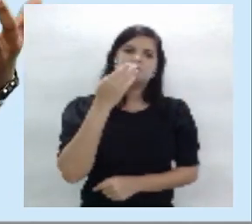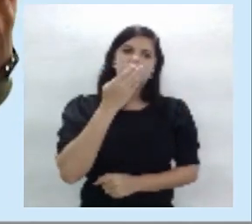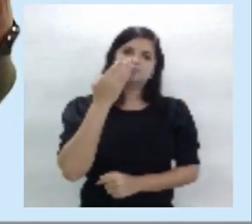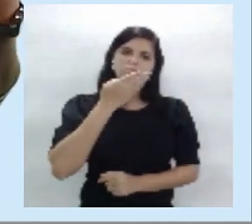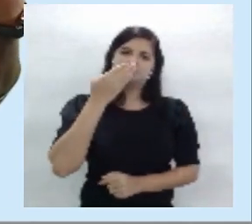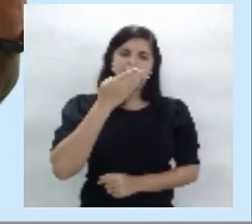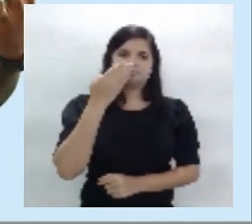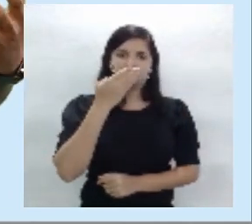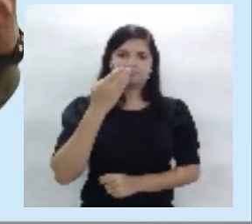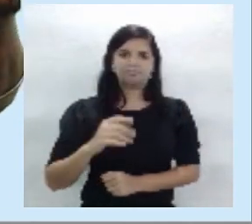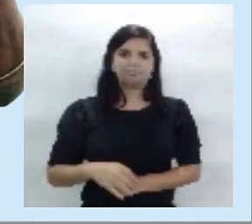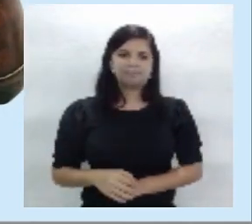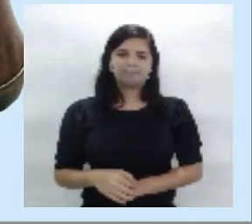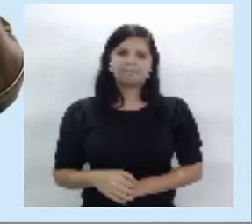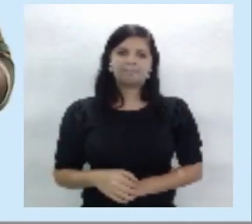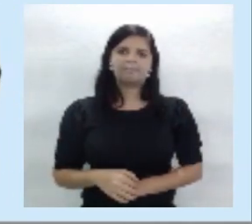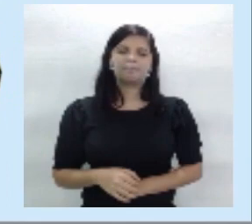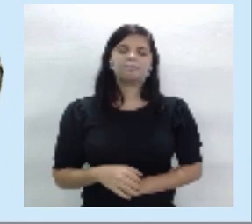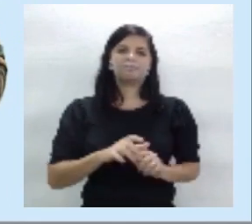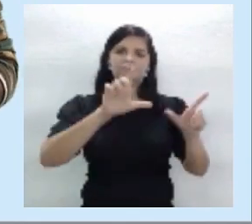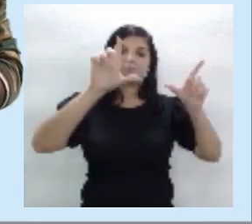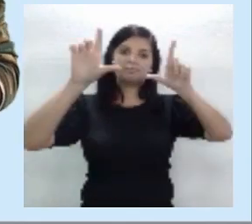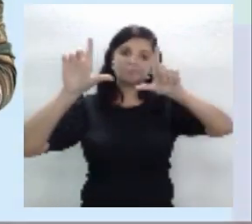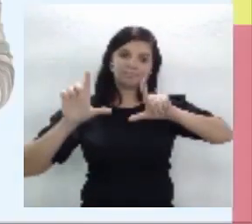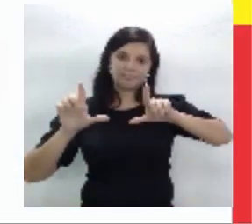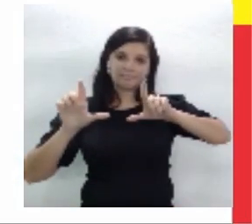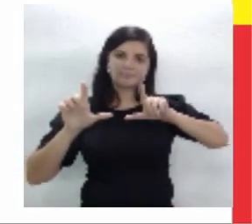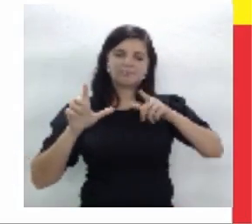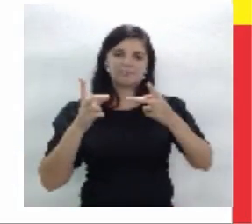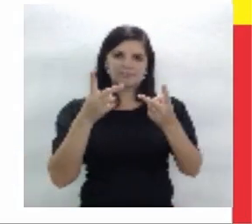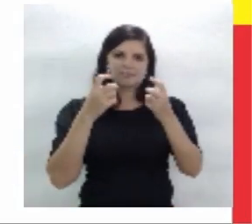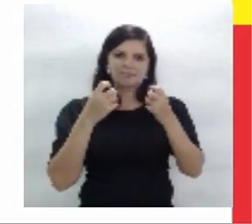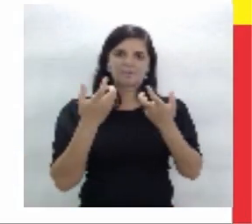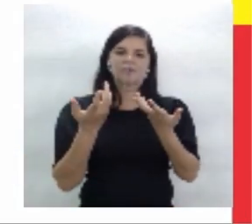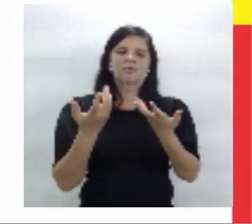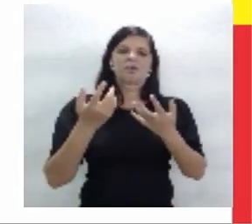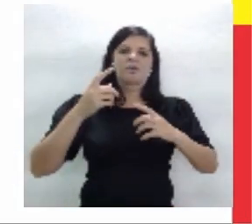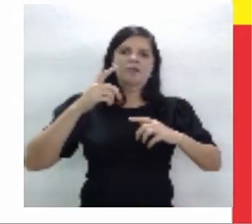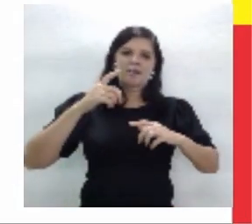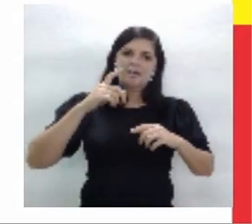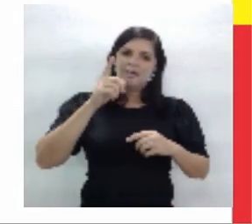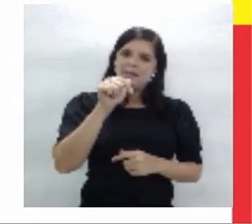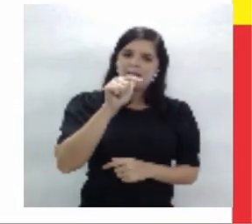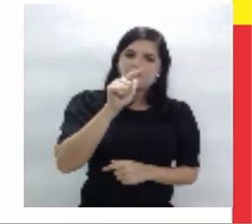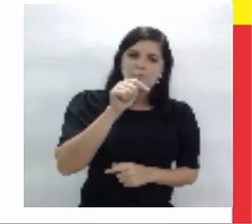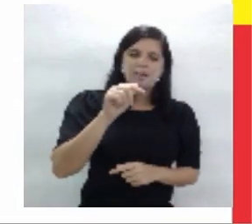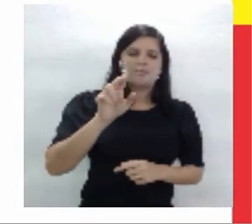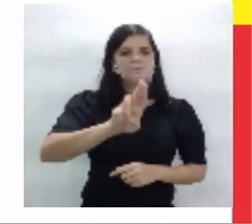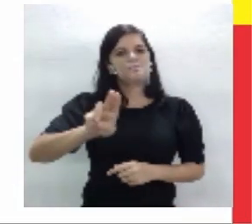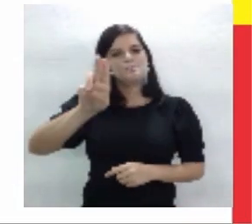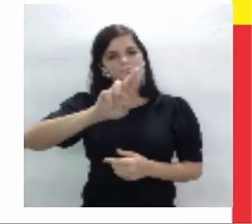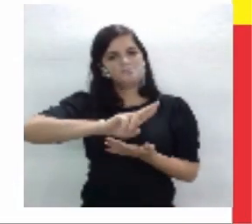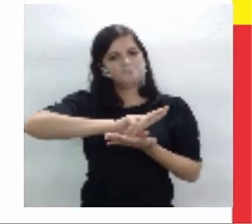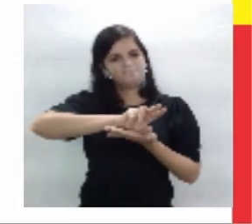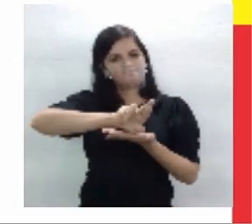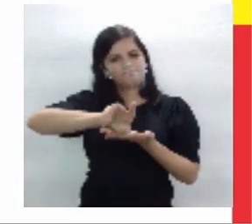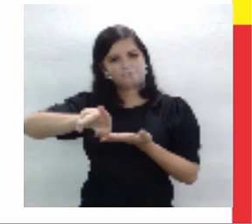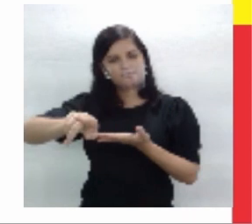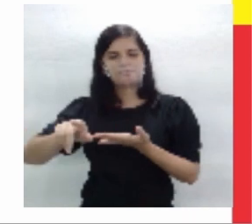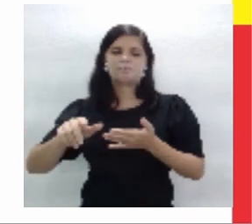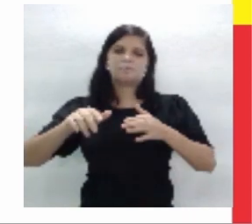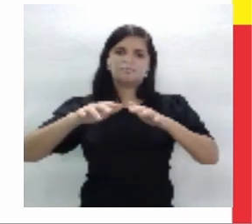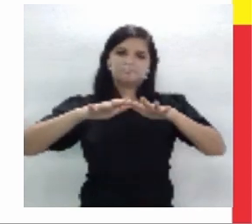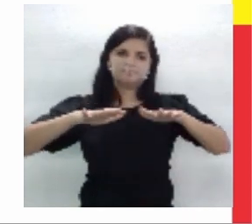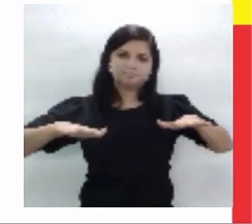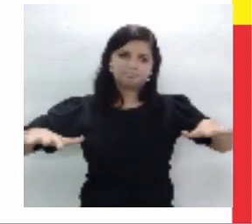doce. Ok, acompanha na tela mais uma vez. Recursos hídricos são as águas